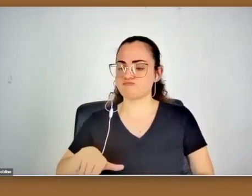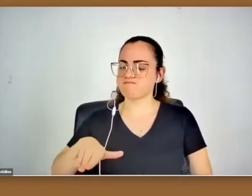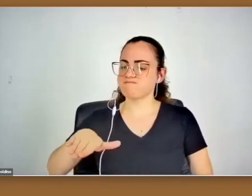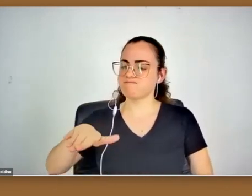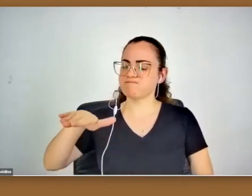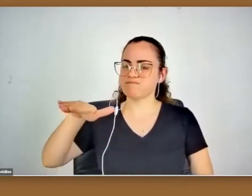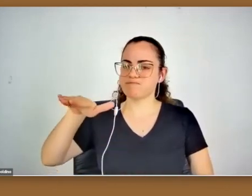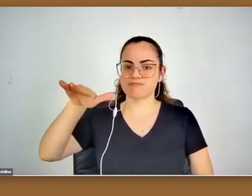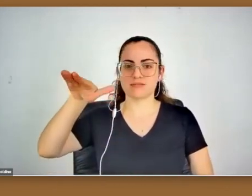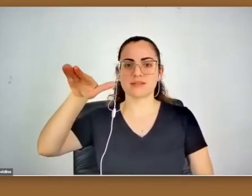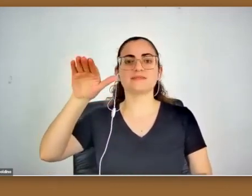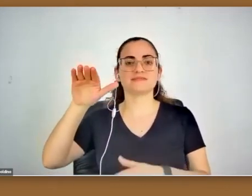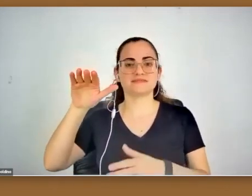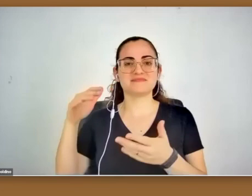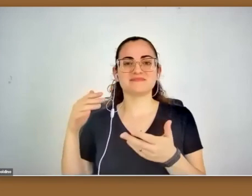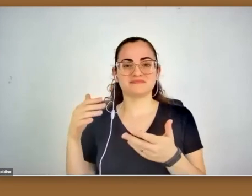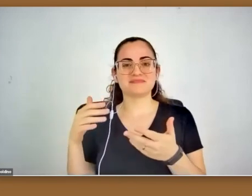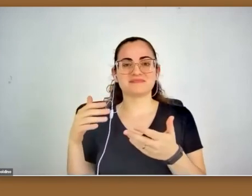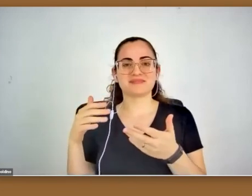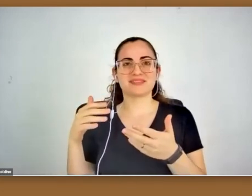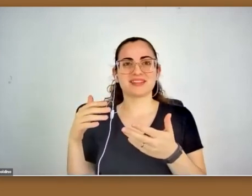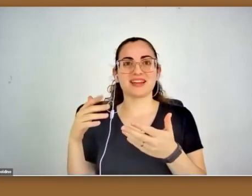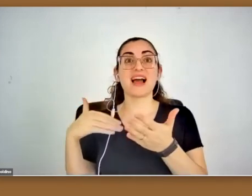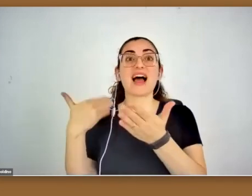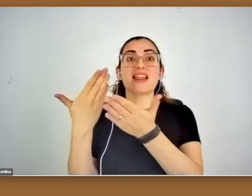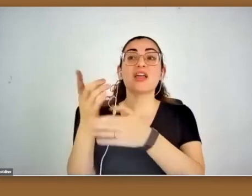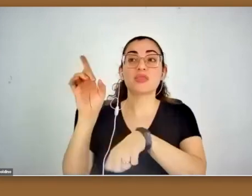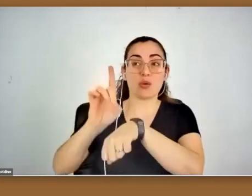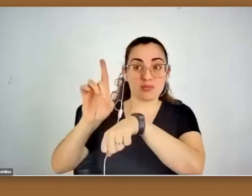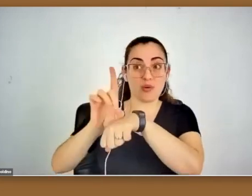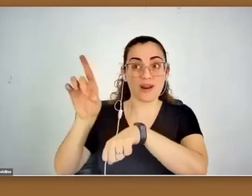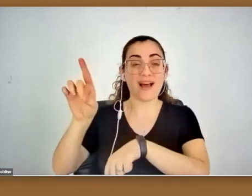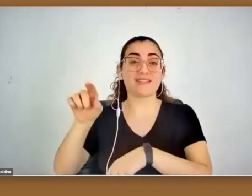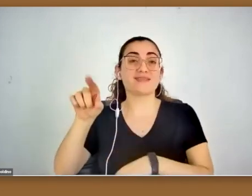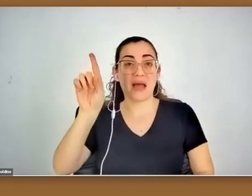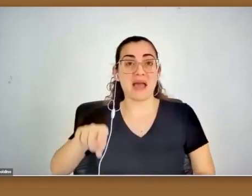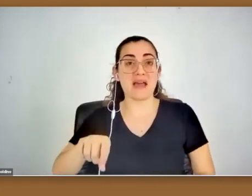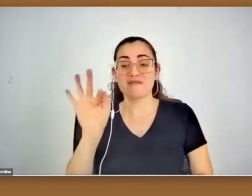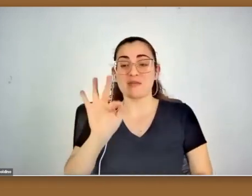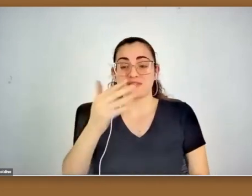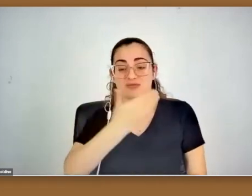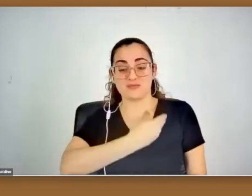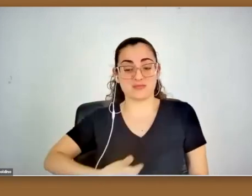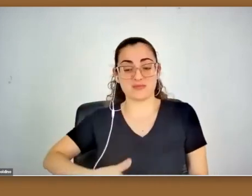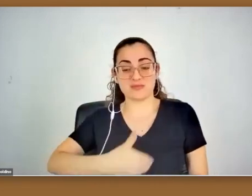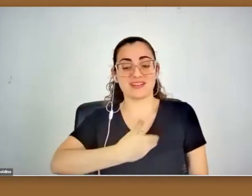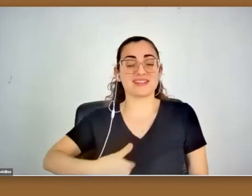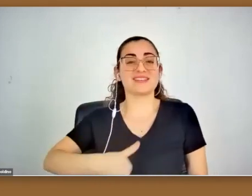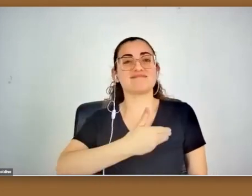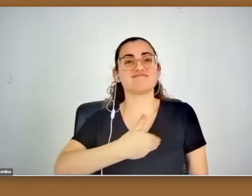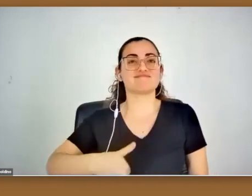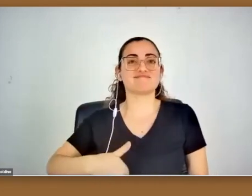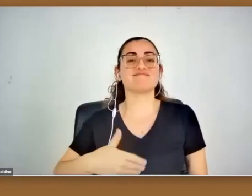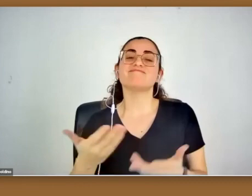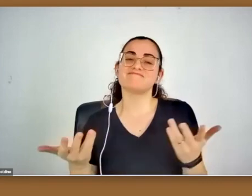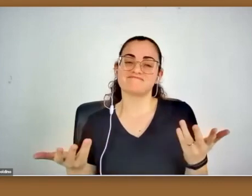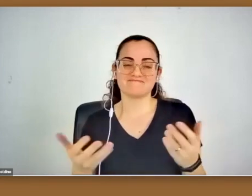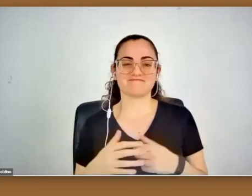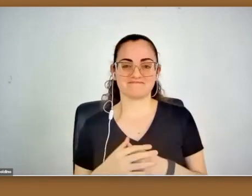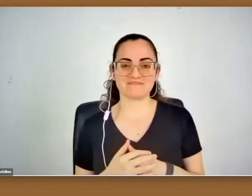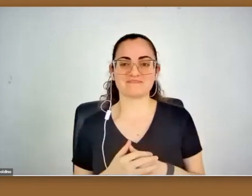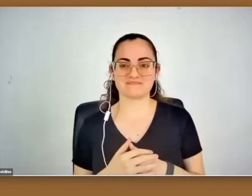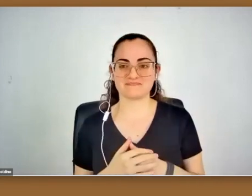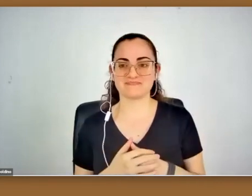de infância até o meu doutorado, que foi na Alemanha, mas ele também foi numa faculdade pública, né?